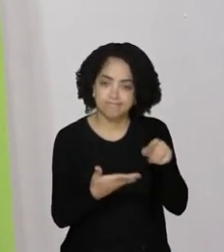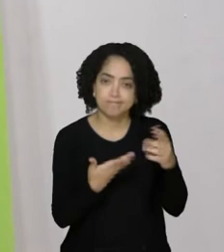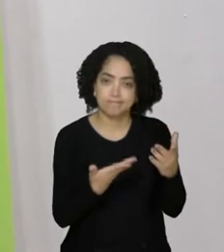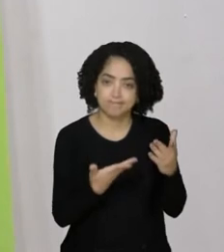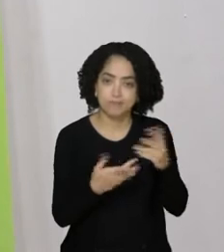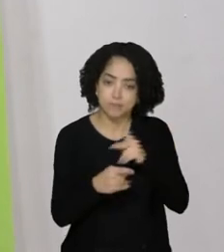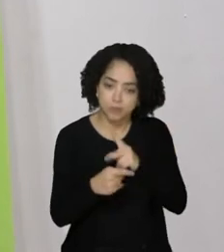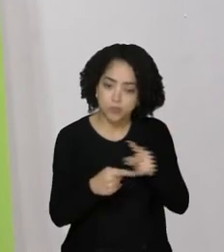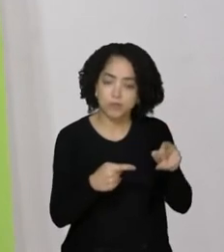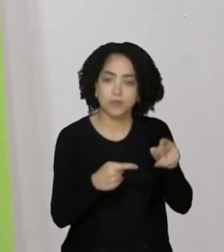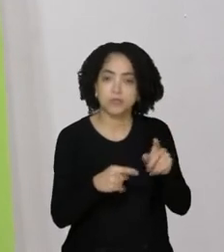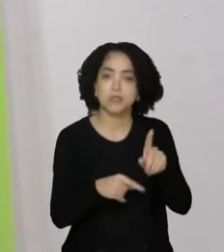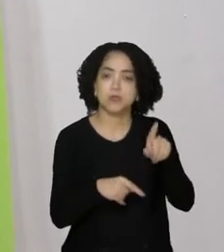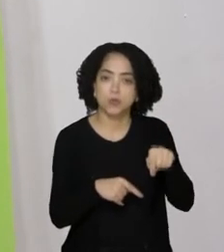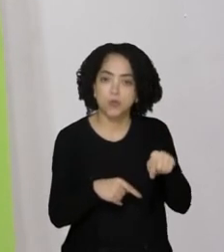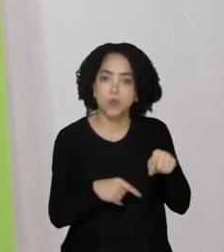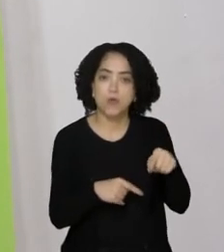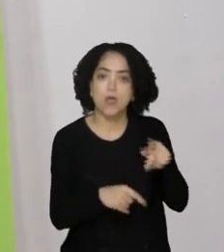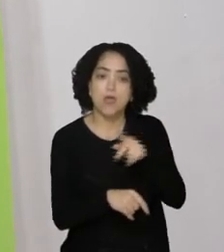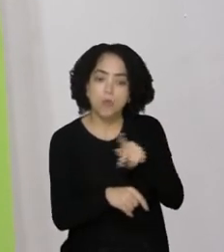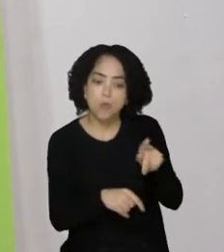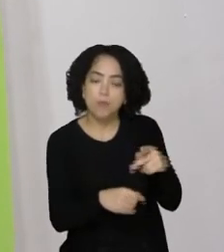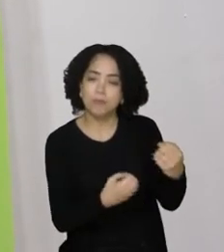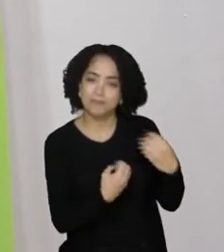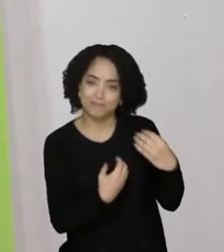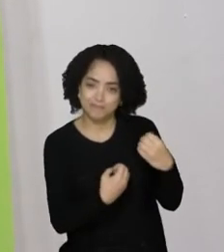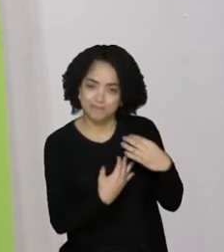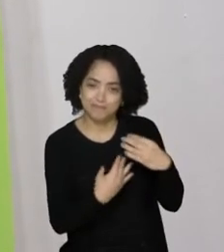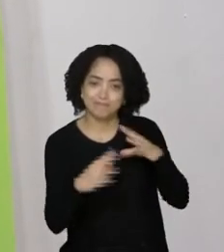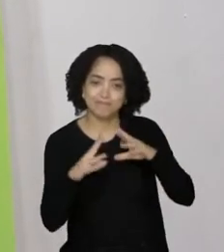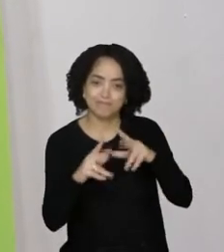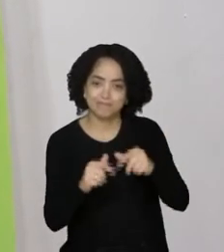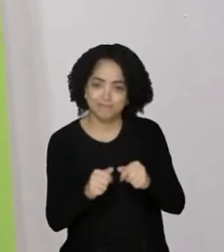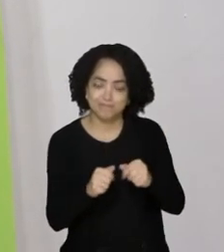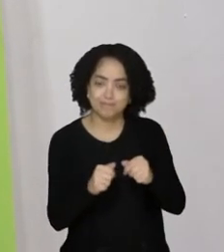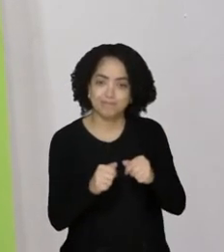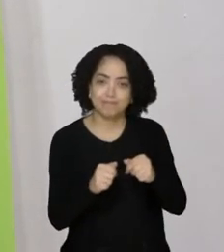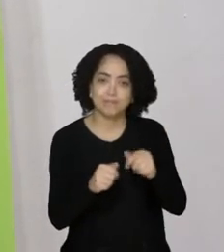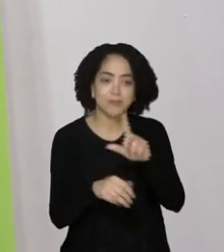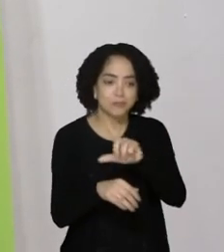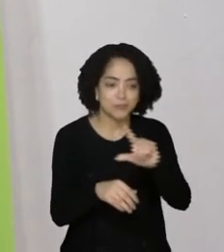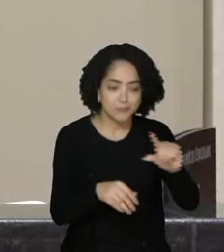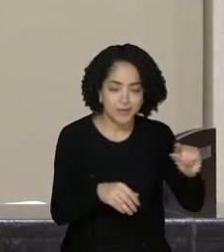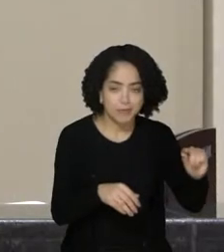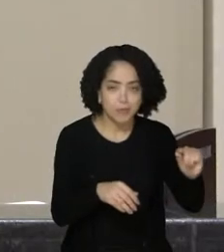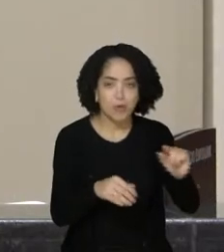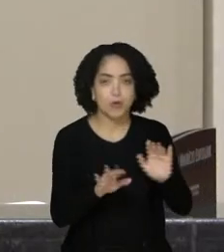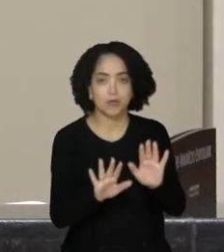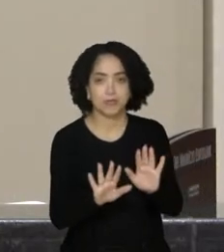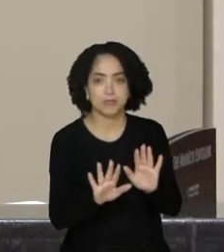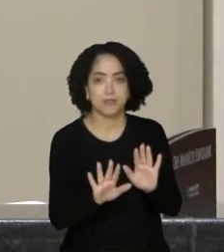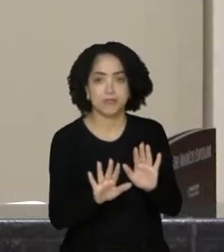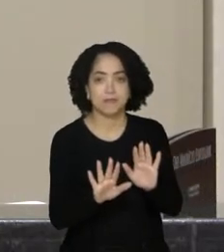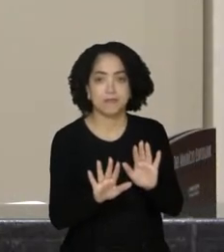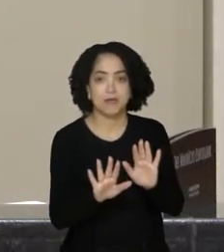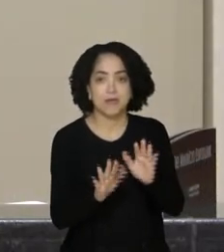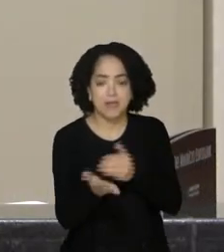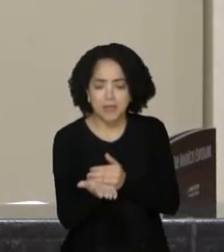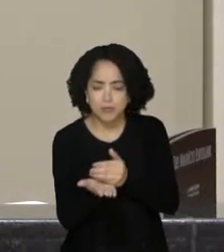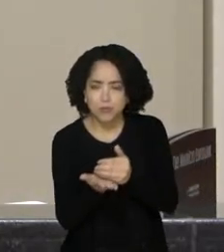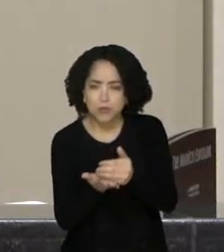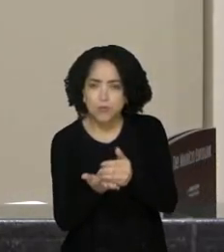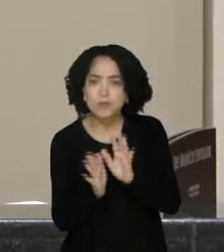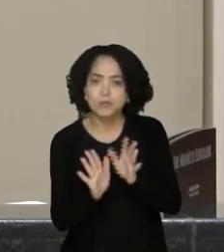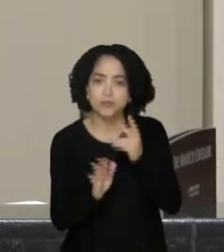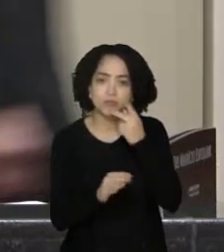vencedor e um professor para todos nós o senhor deixa o Parlamento porque lá no começo Já disse que não